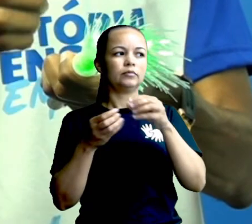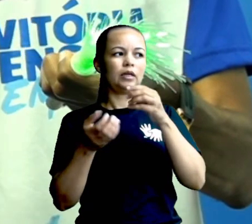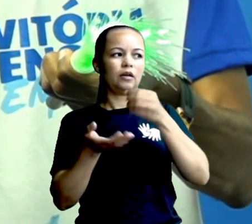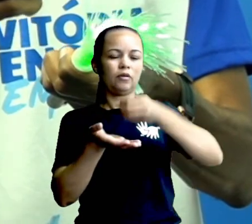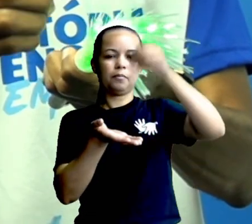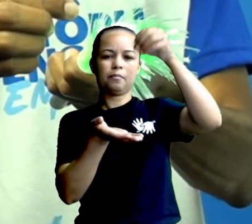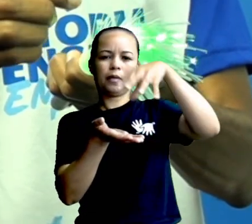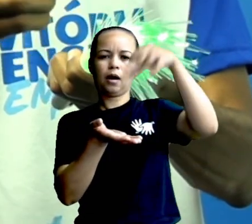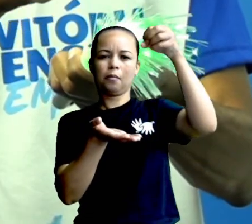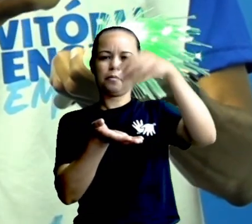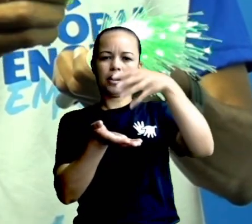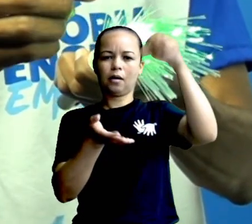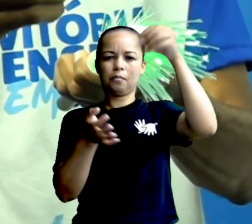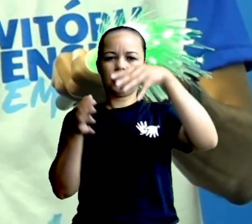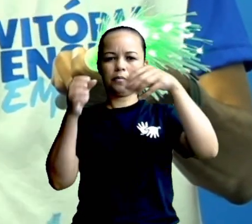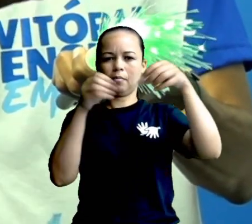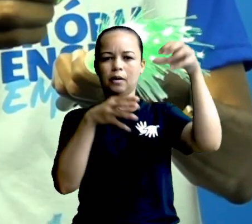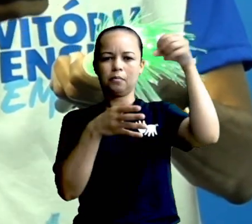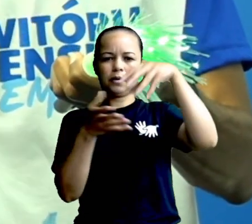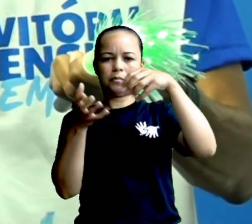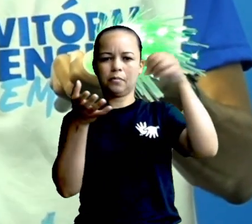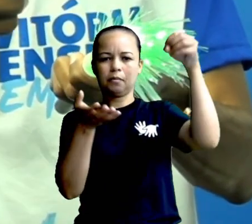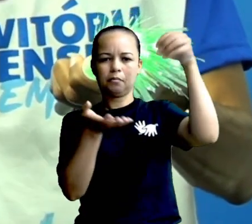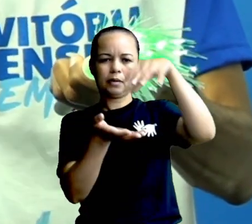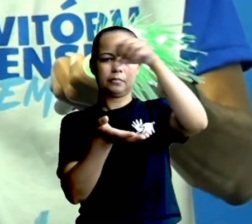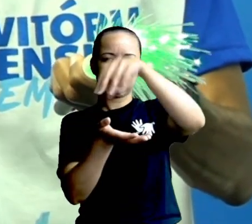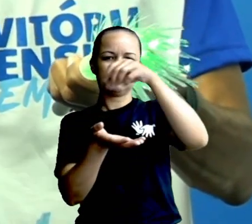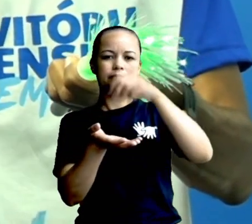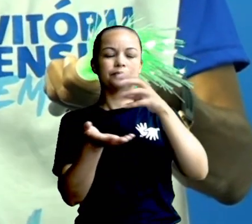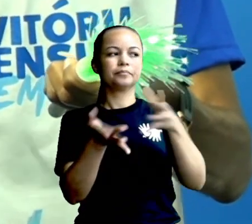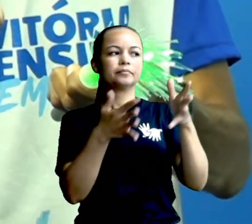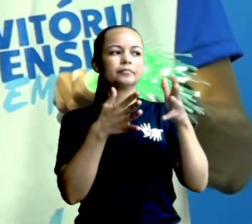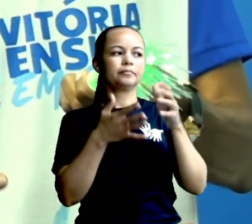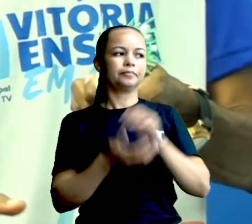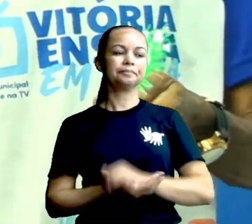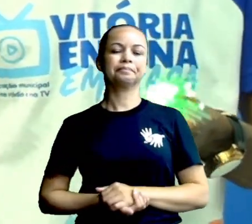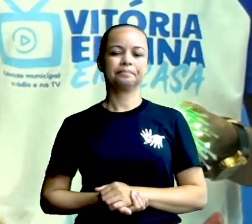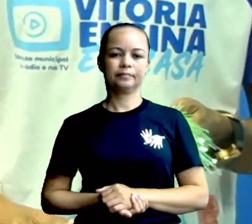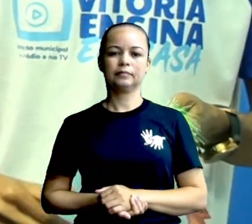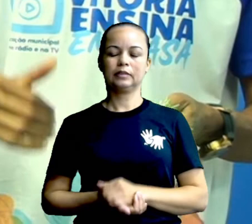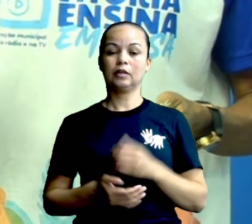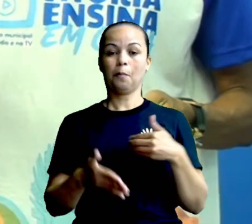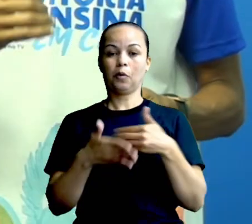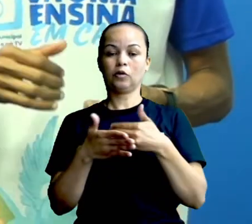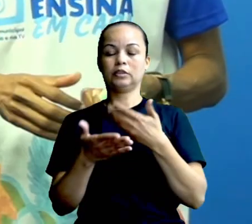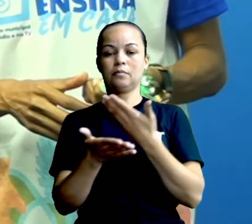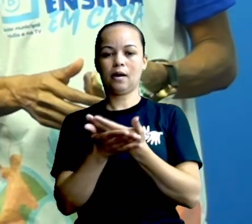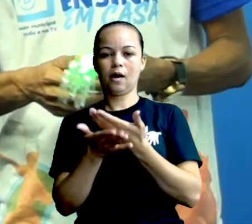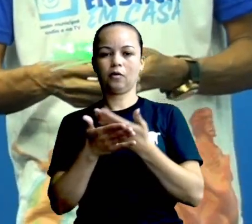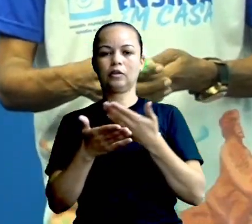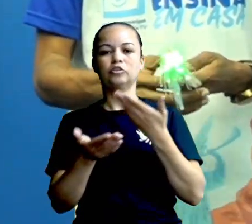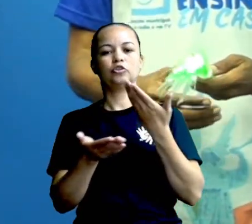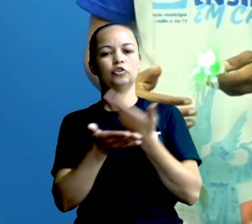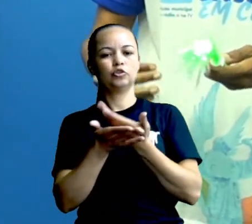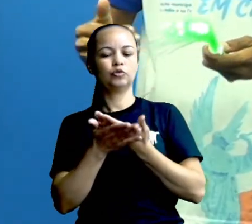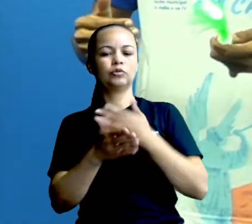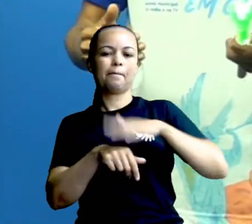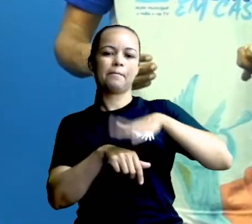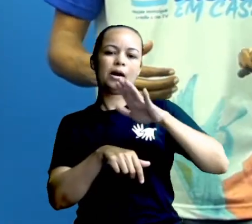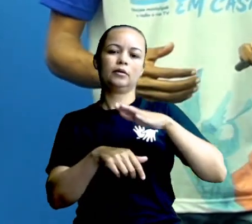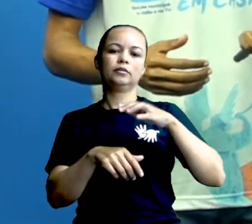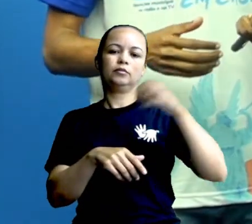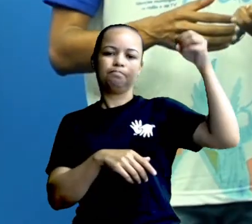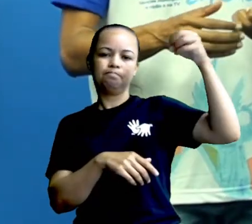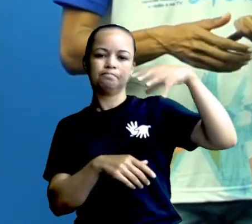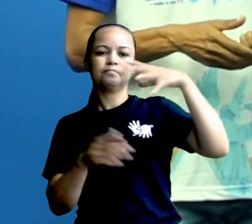ela vai batendo assim, ó, reflexão, vai se batendo, espelhando, tá? Aí vai ver isso aí mais na frente. Mas a próxima aula um pouco